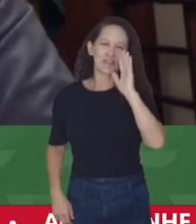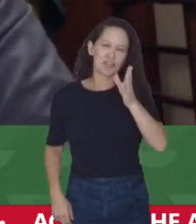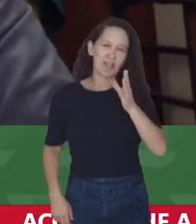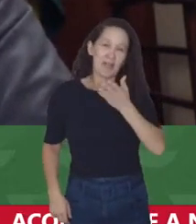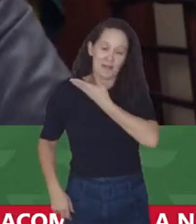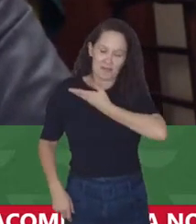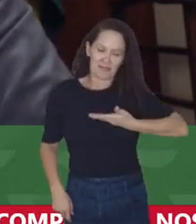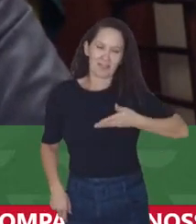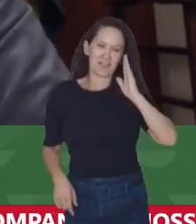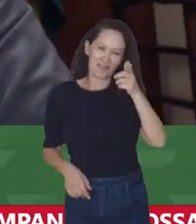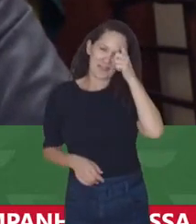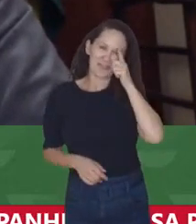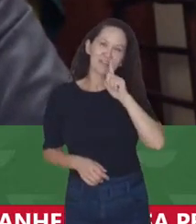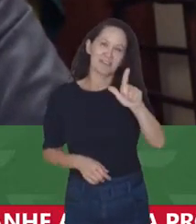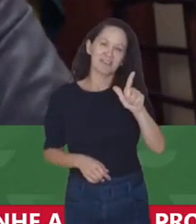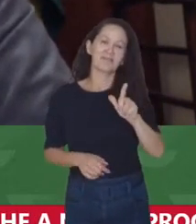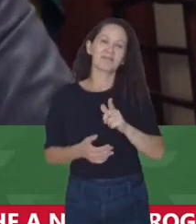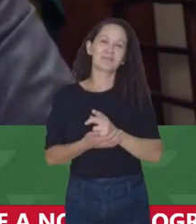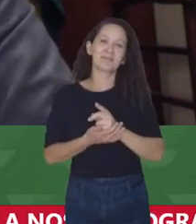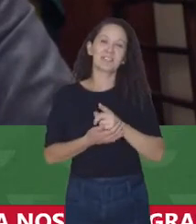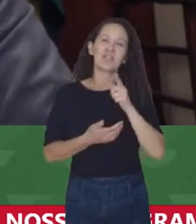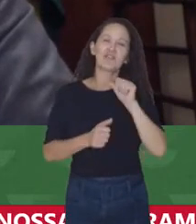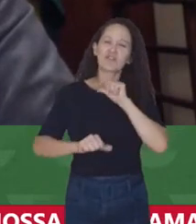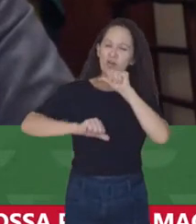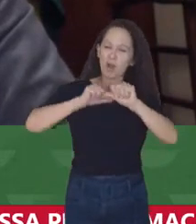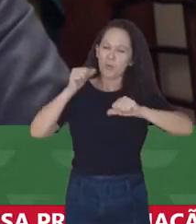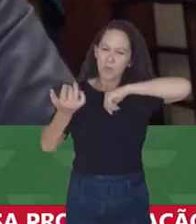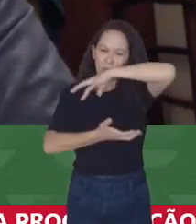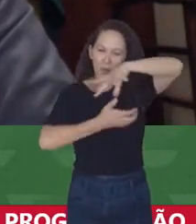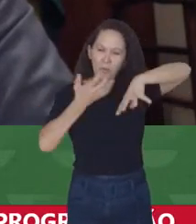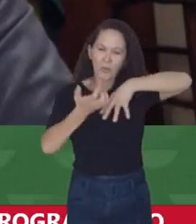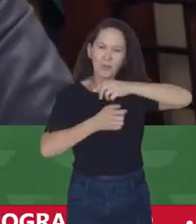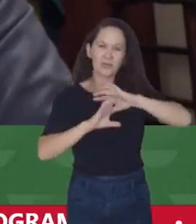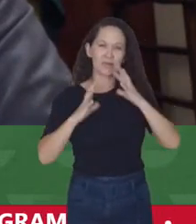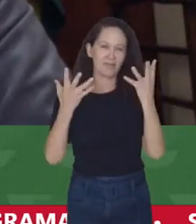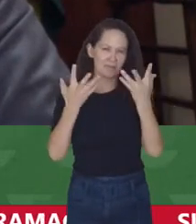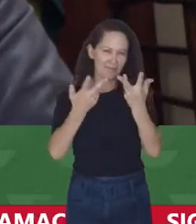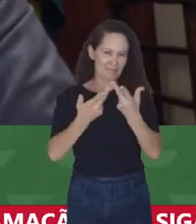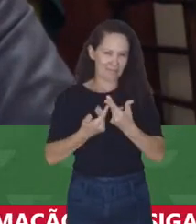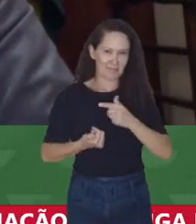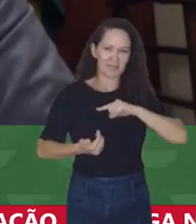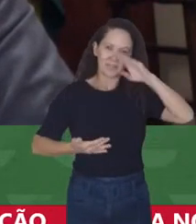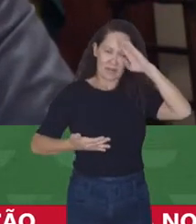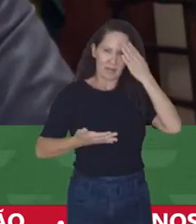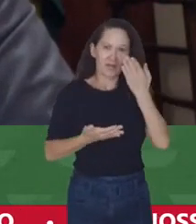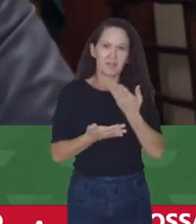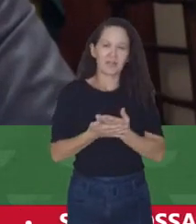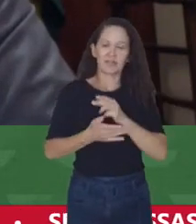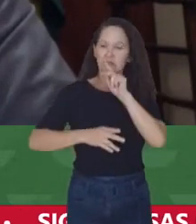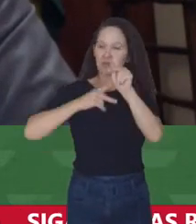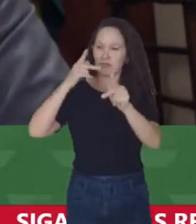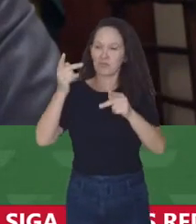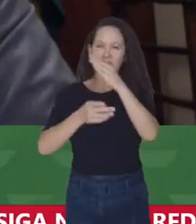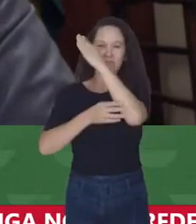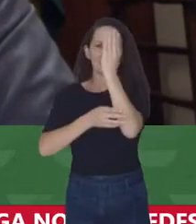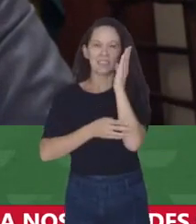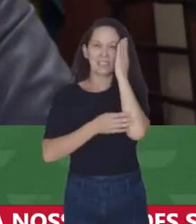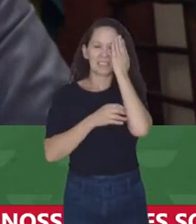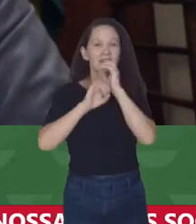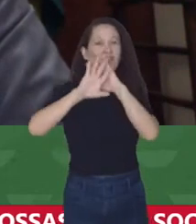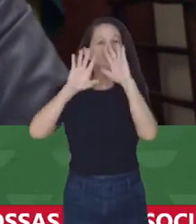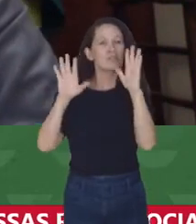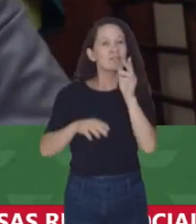esse país. Fizemos grandes revoluções. E eu tenho convicção que o povo brasileiro compreende que